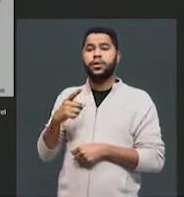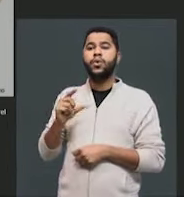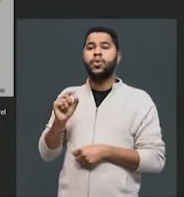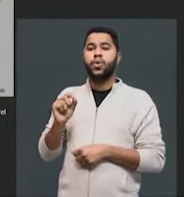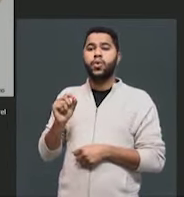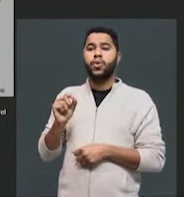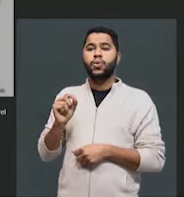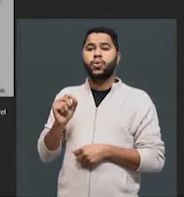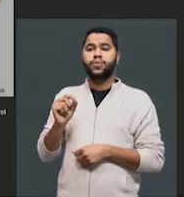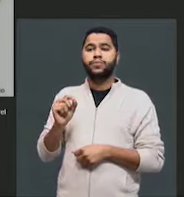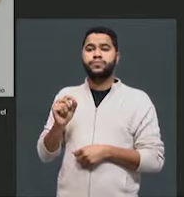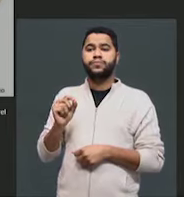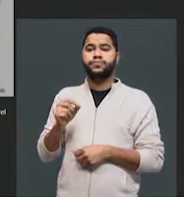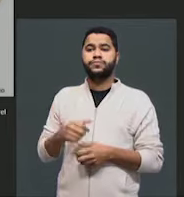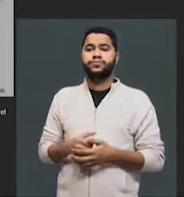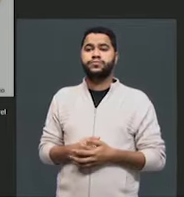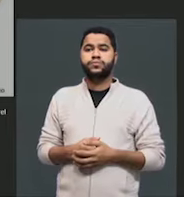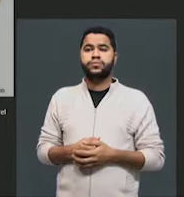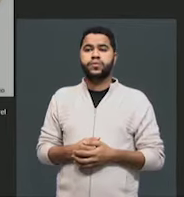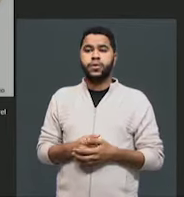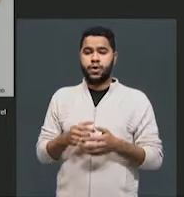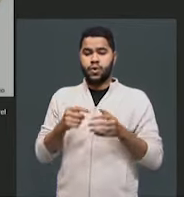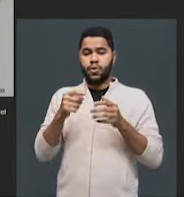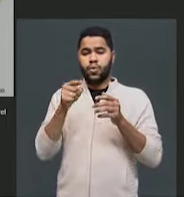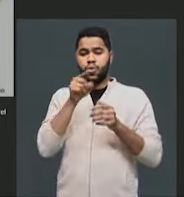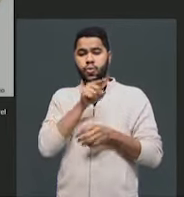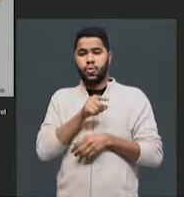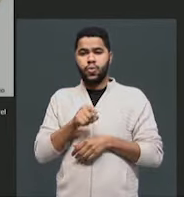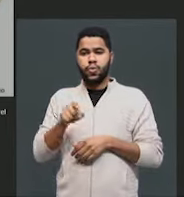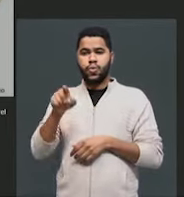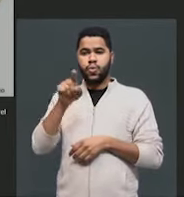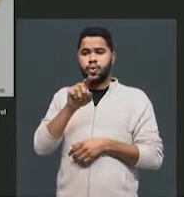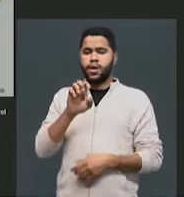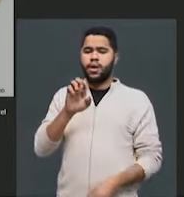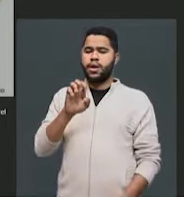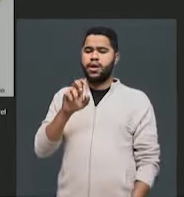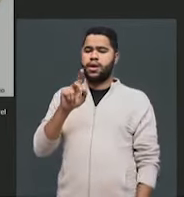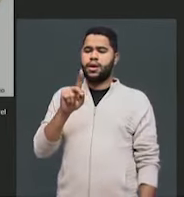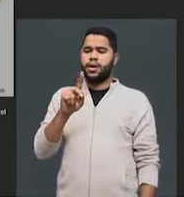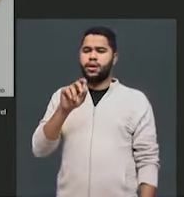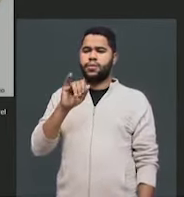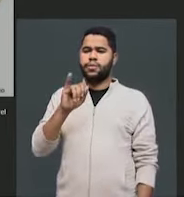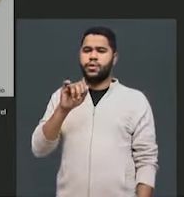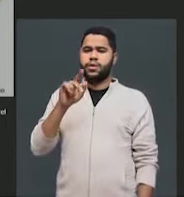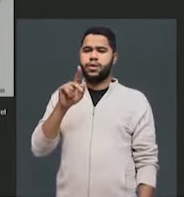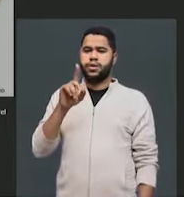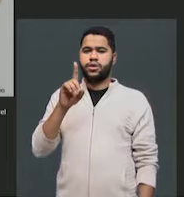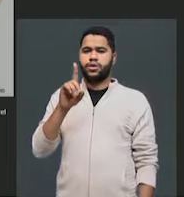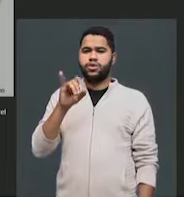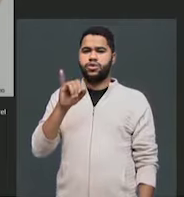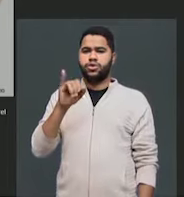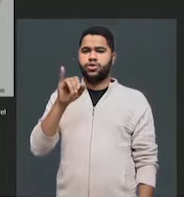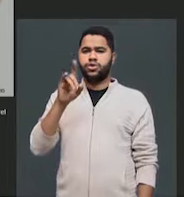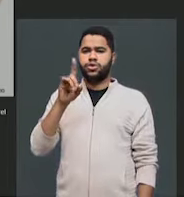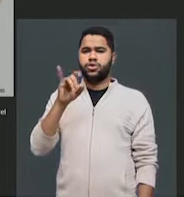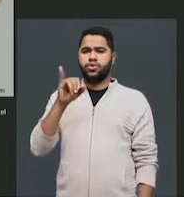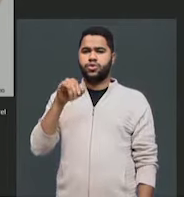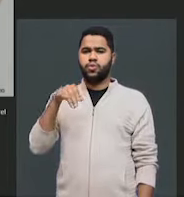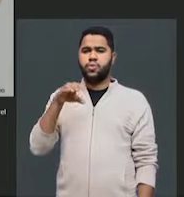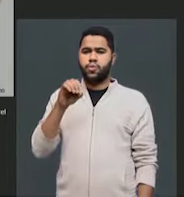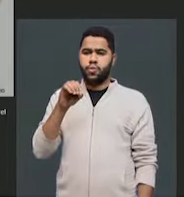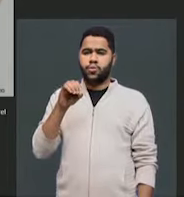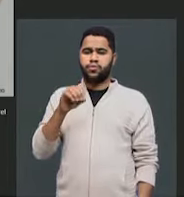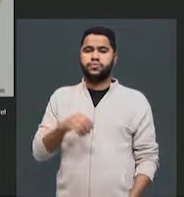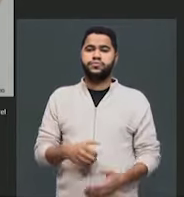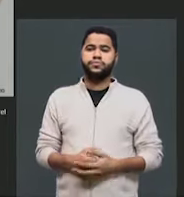vou ter, olha, cobrindo ele o epidídimo, tá vendo aqui? Ó,